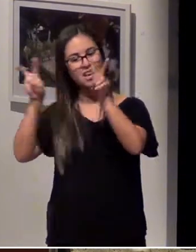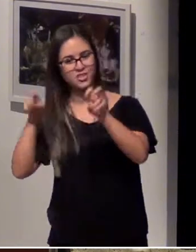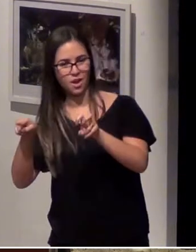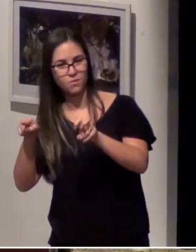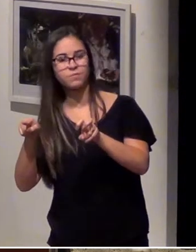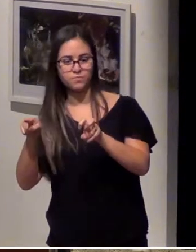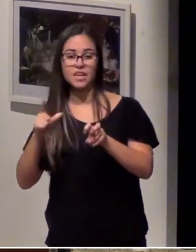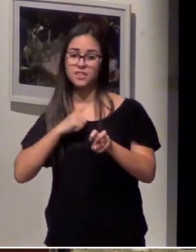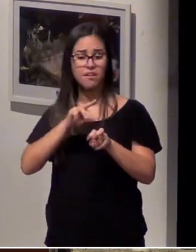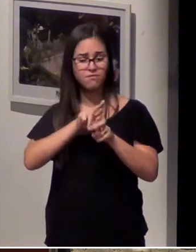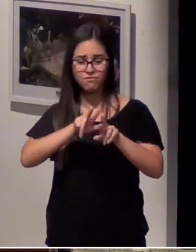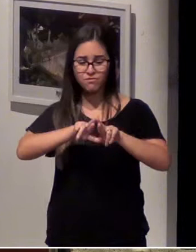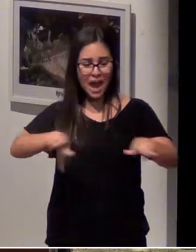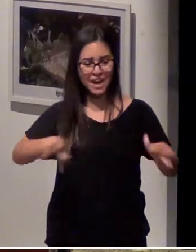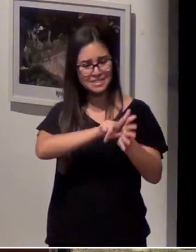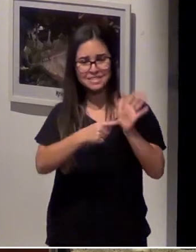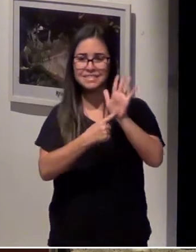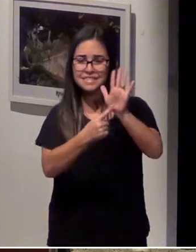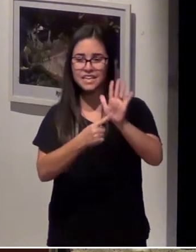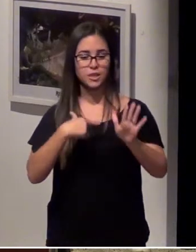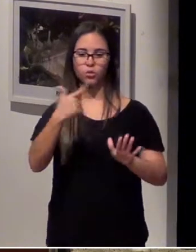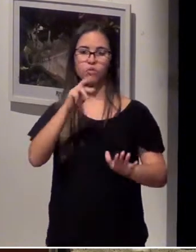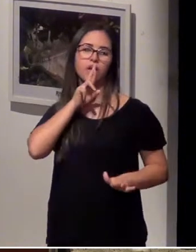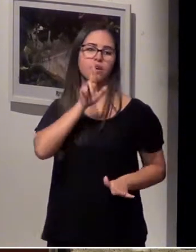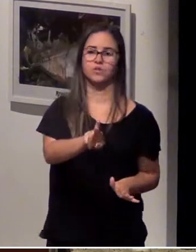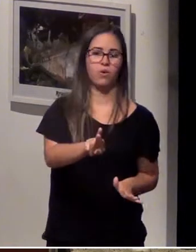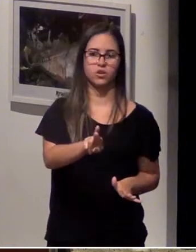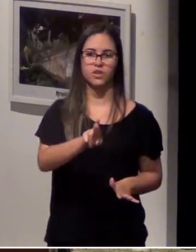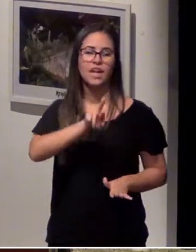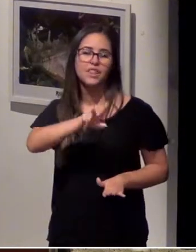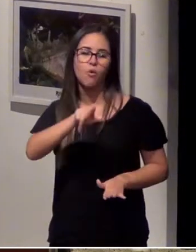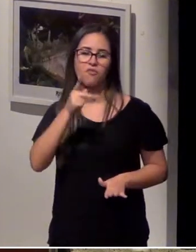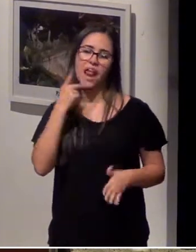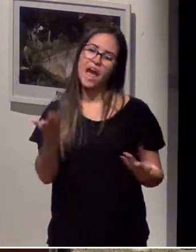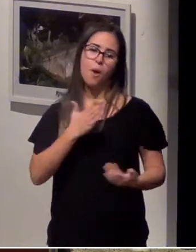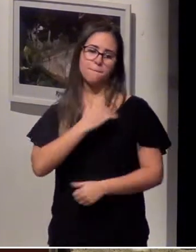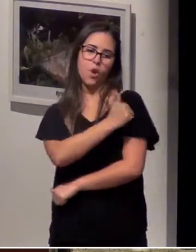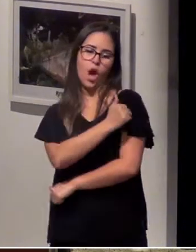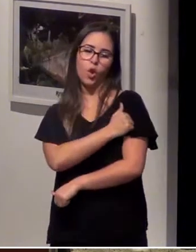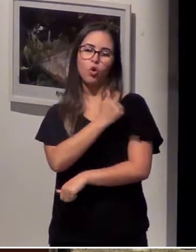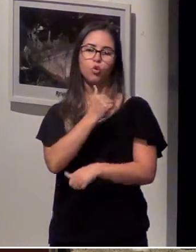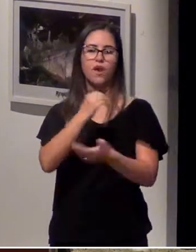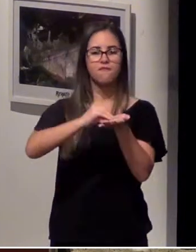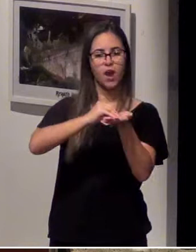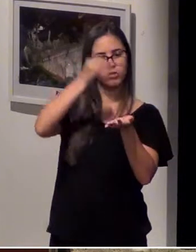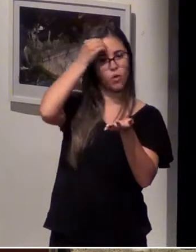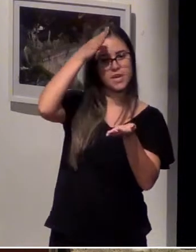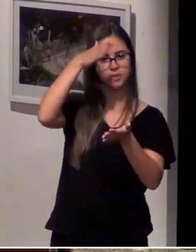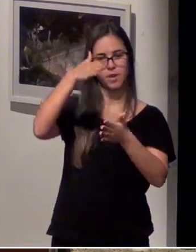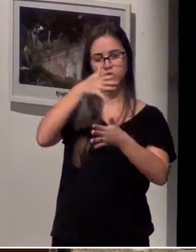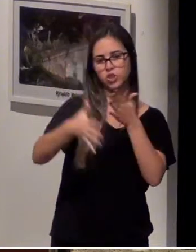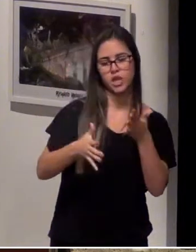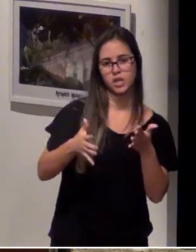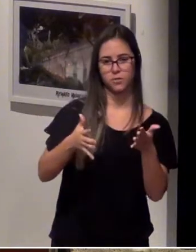várias questões que se apresentam, e assim, eu não tenho uma resposta. Não é dizer, ah, o meu aluno falta conhecimento de